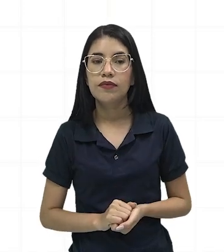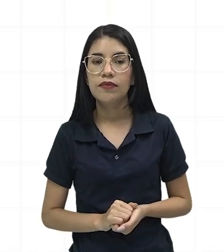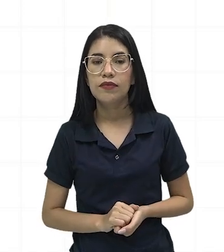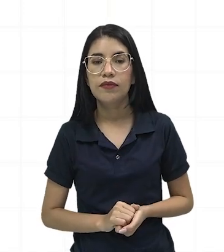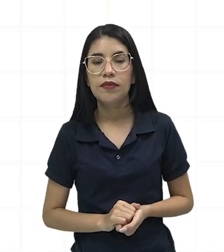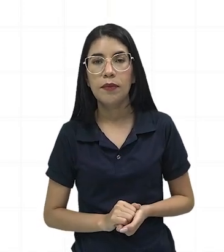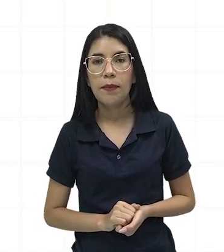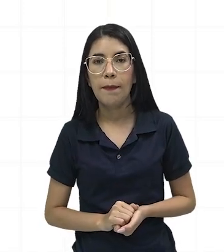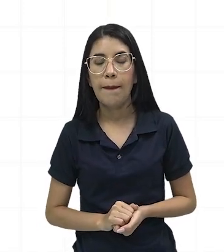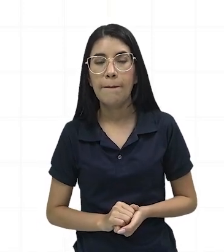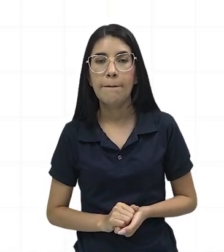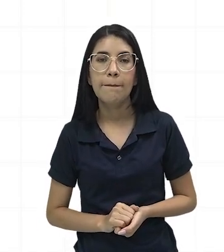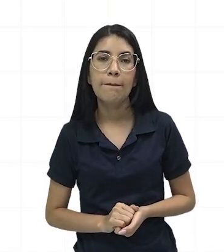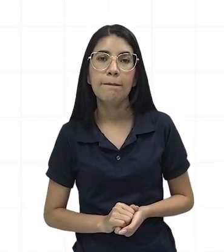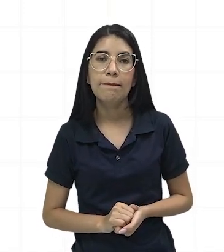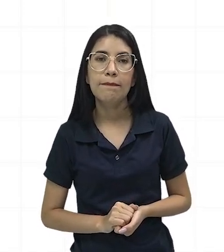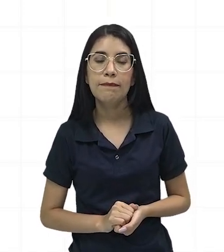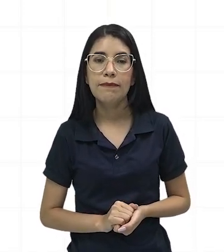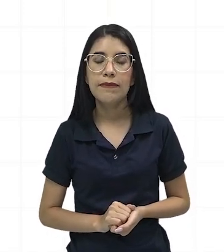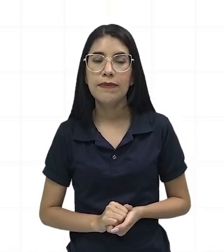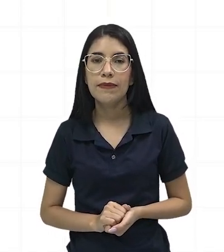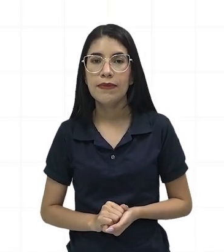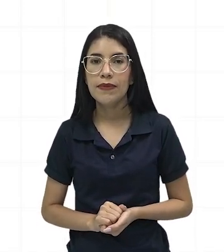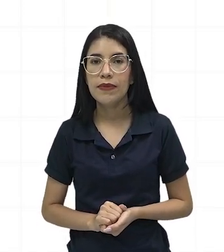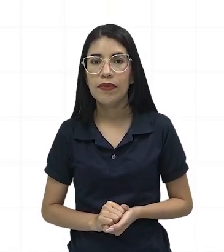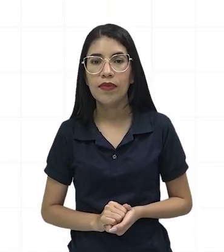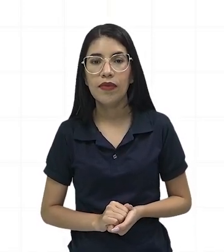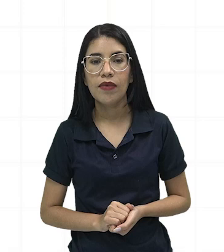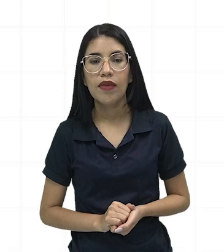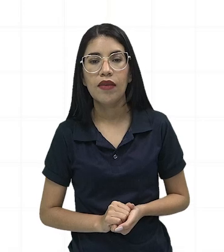triângulos. Agora, nós temos aqui, ó,